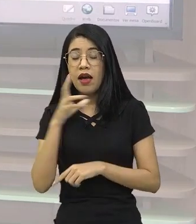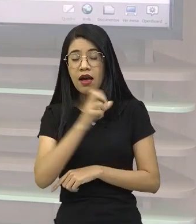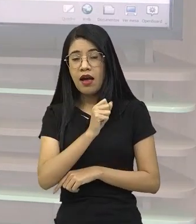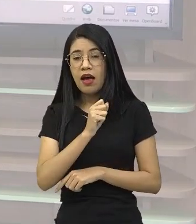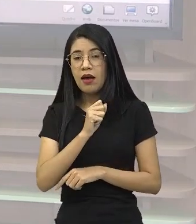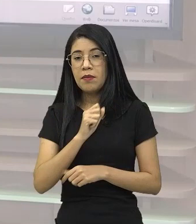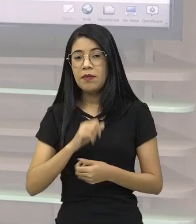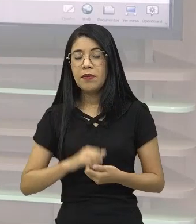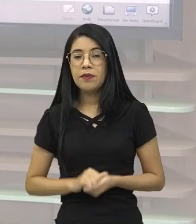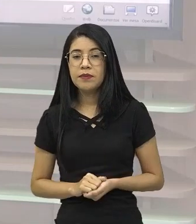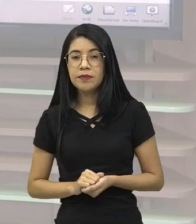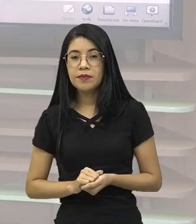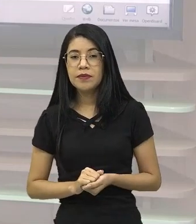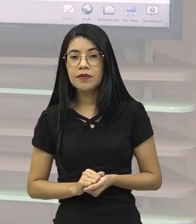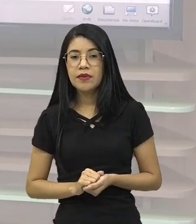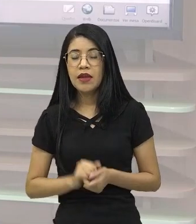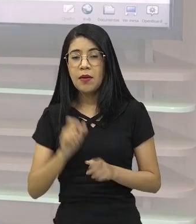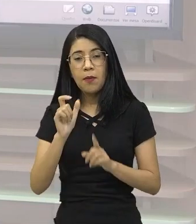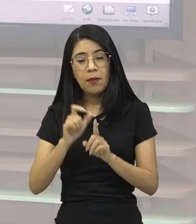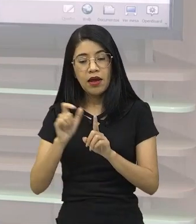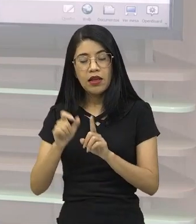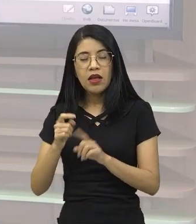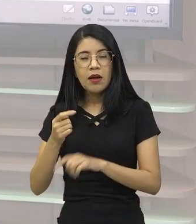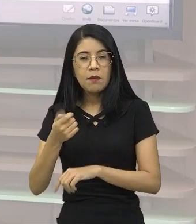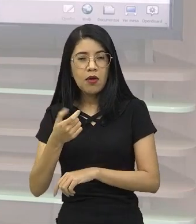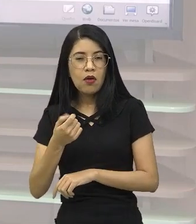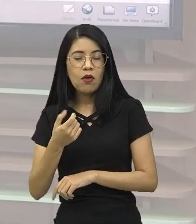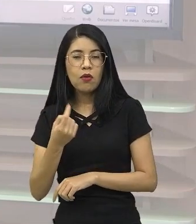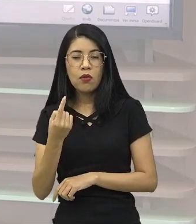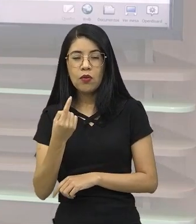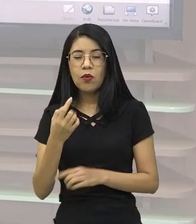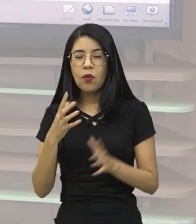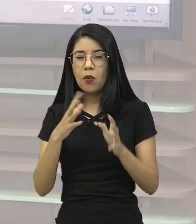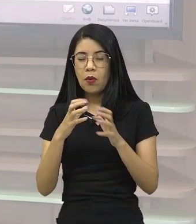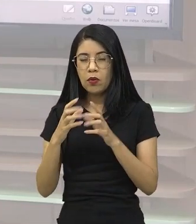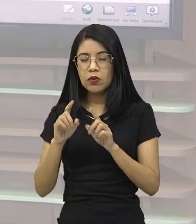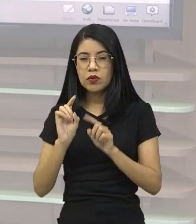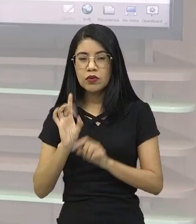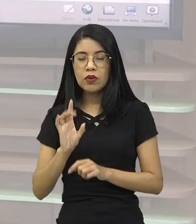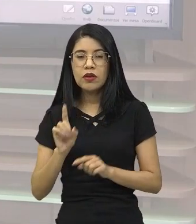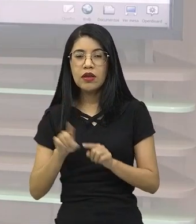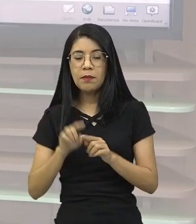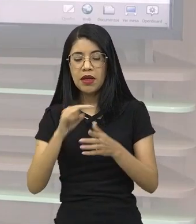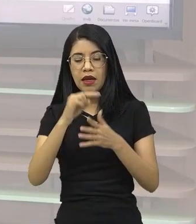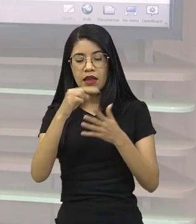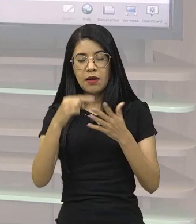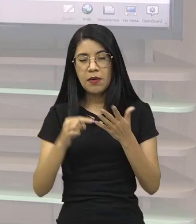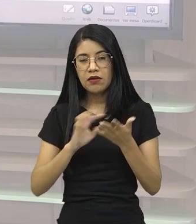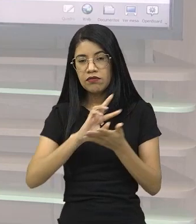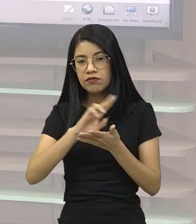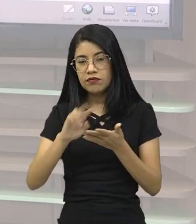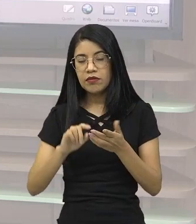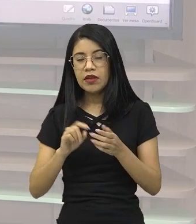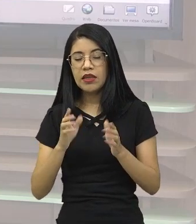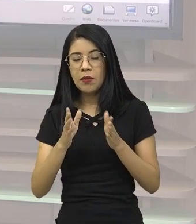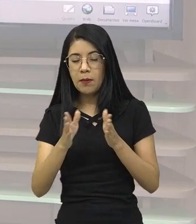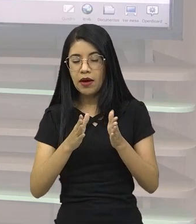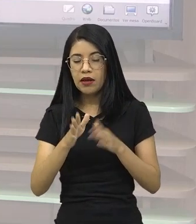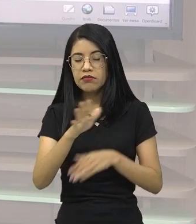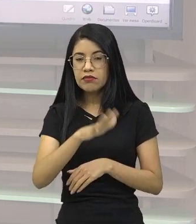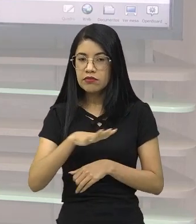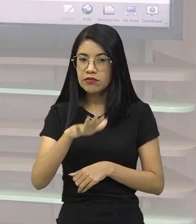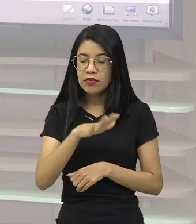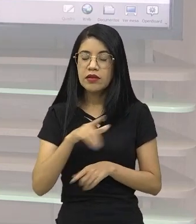conto, com poucos personagens, um só conflito, mas que tem os outros elementos, né? Tem o tempo, tem o espaço,